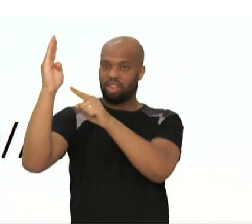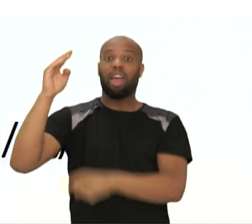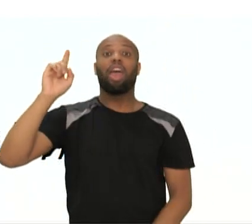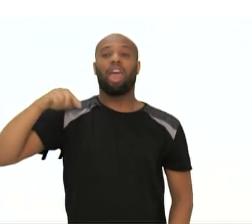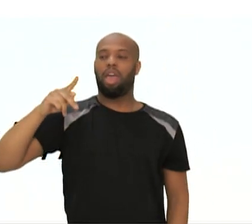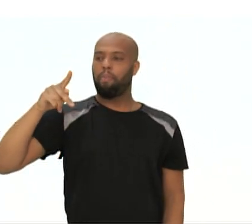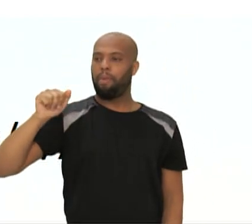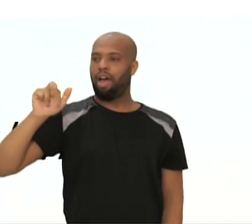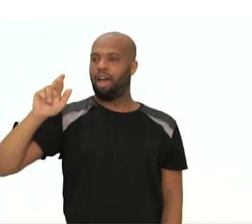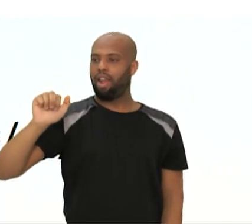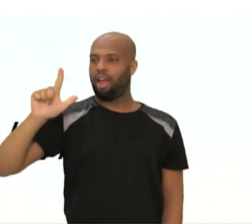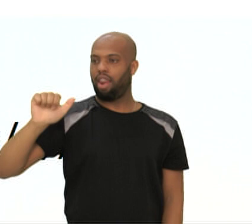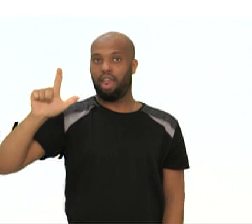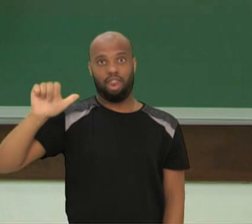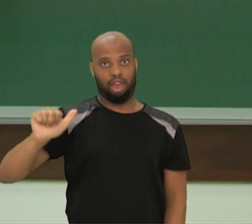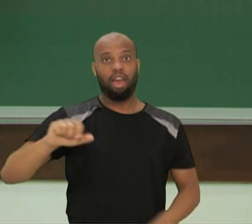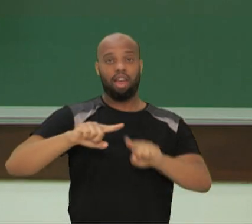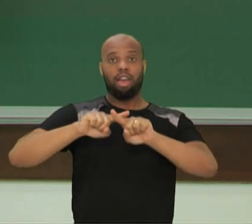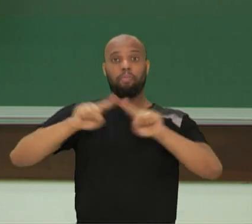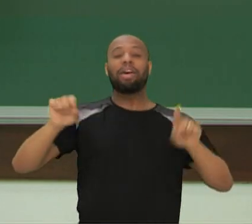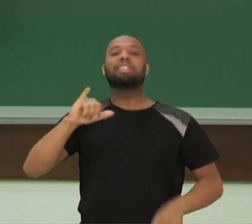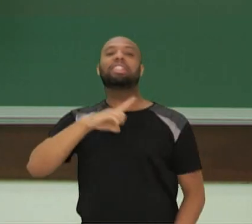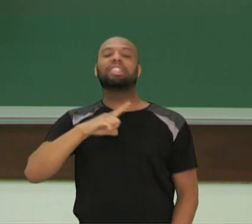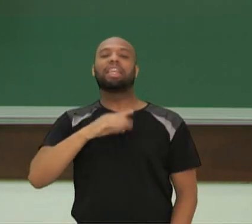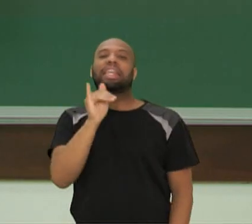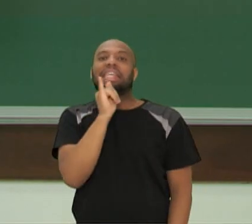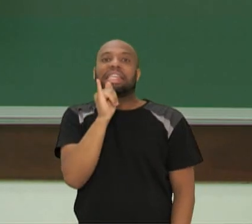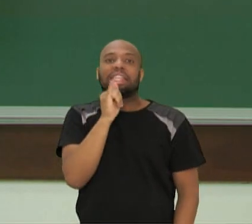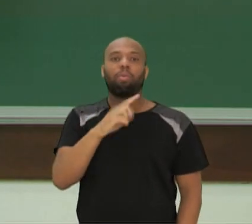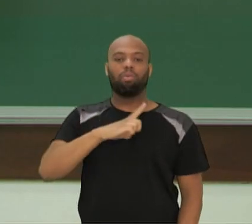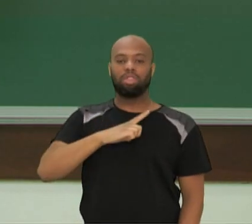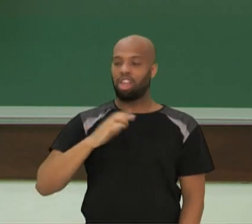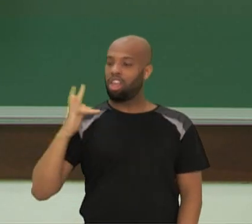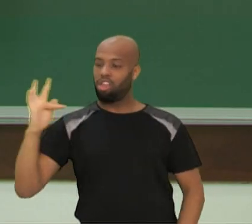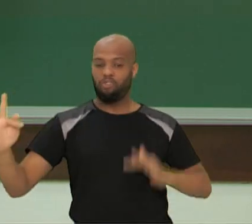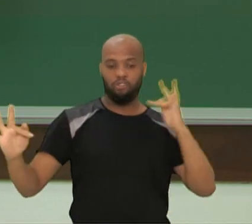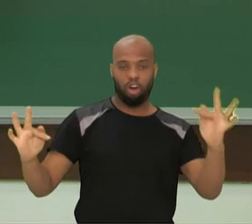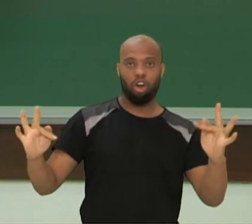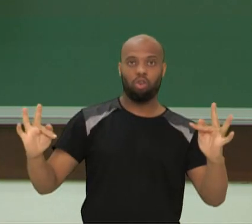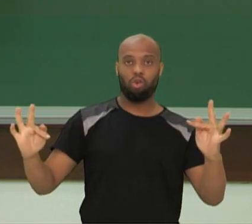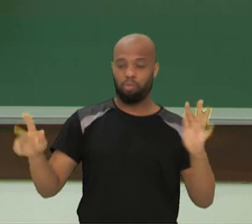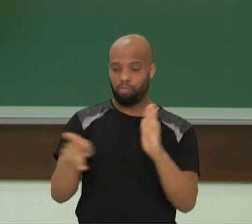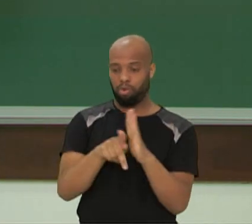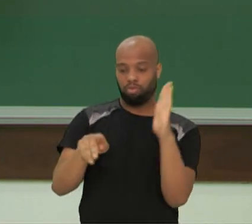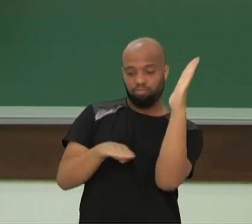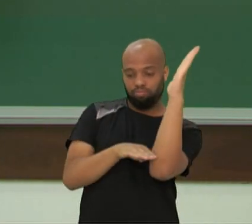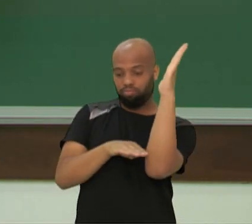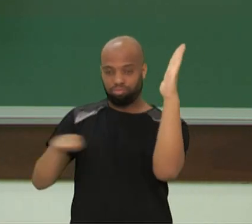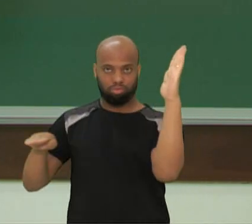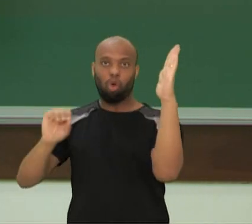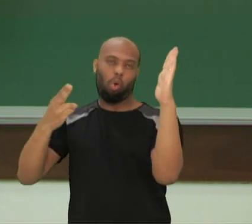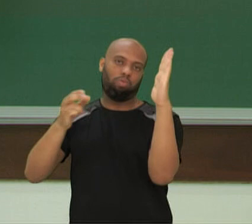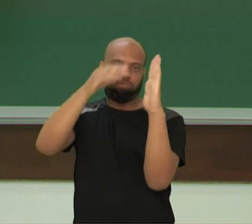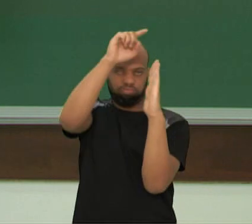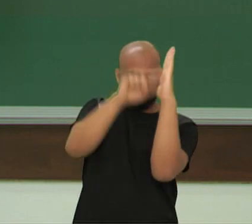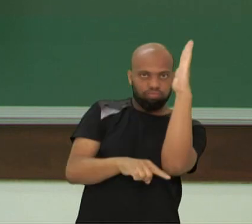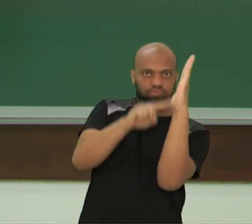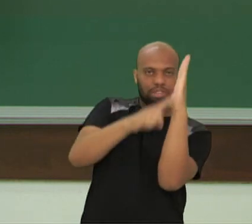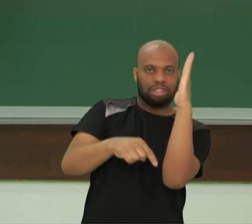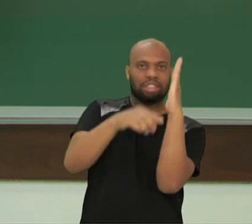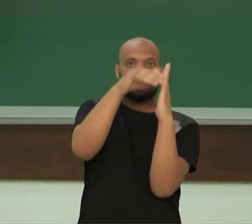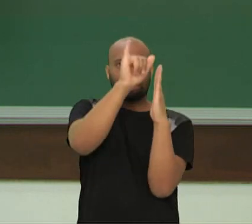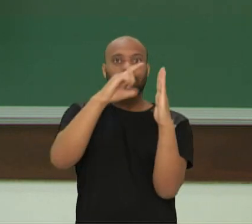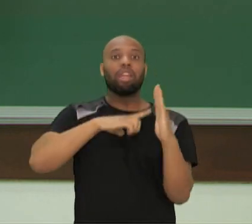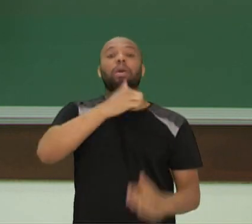os focos estão, lembre-se, se os focos estavam no eixo Y, o primeiro termo da